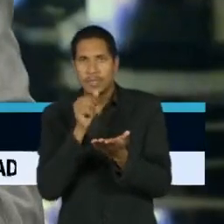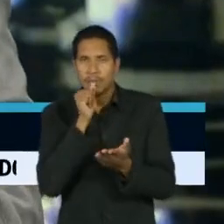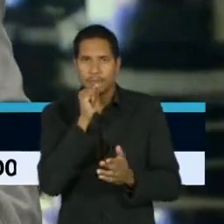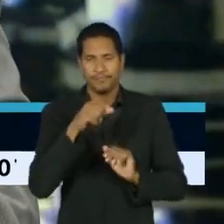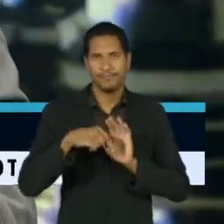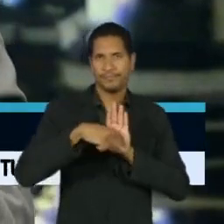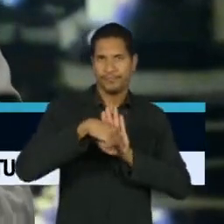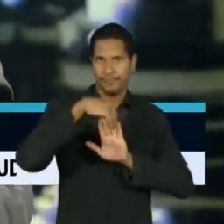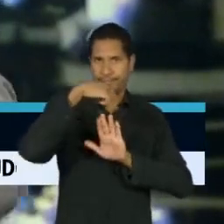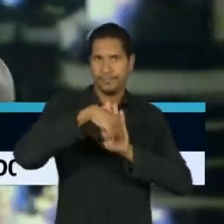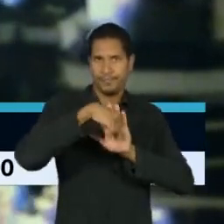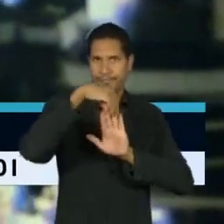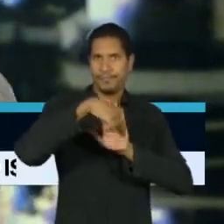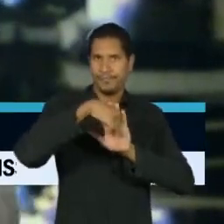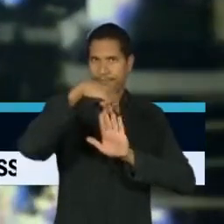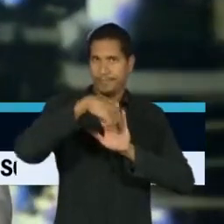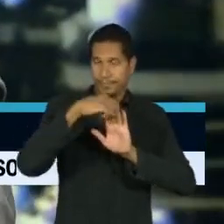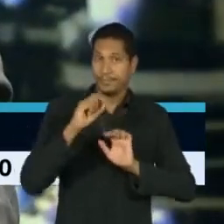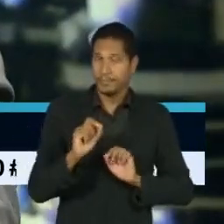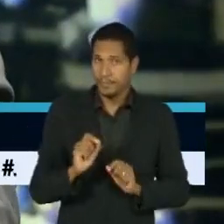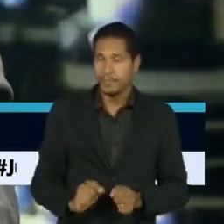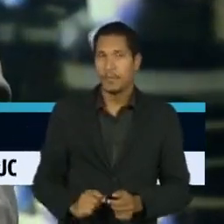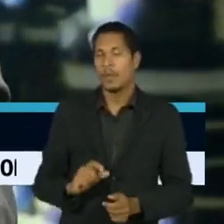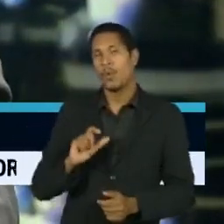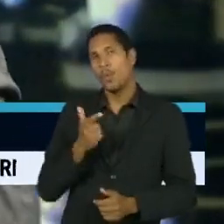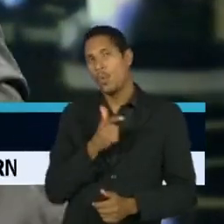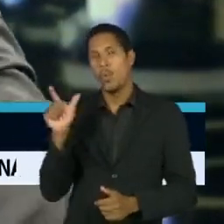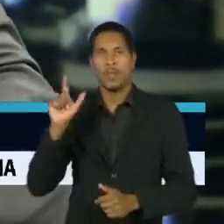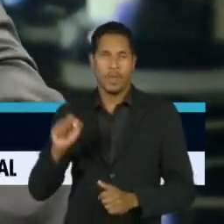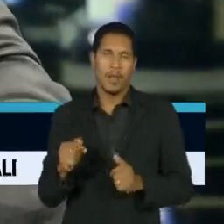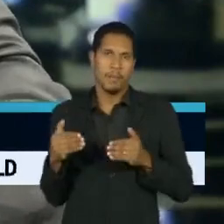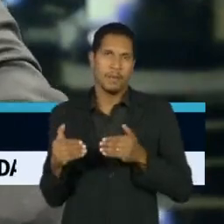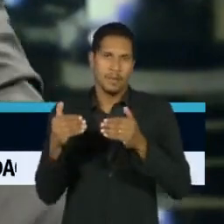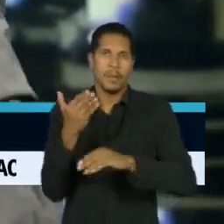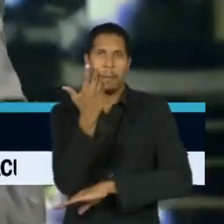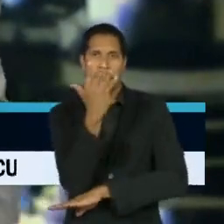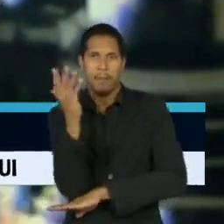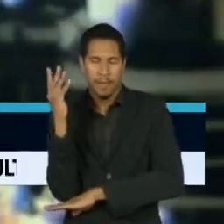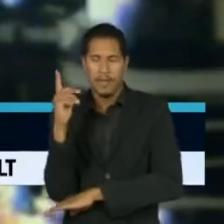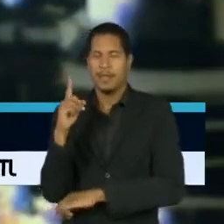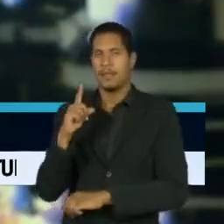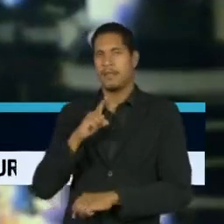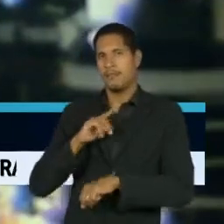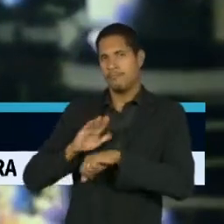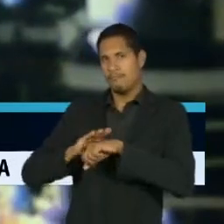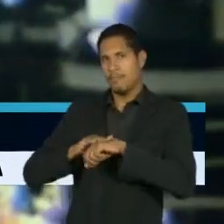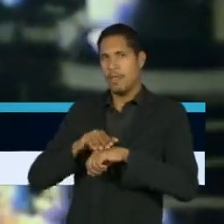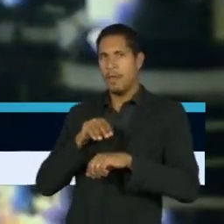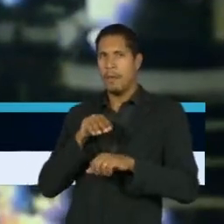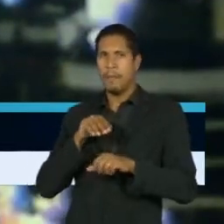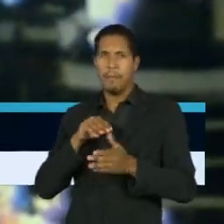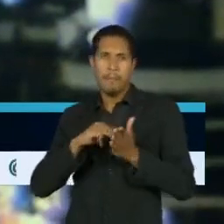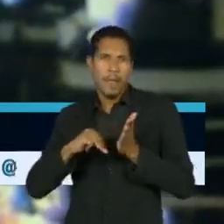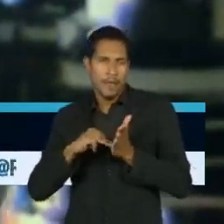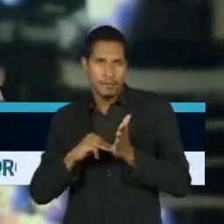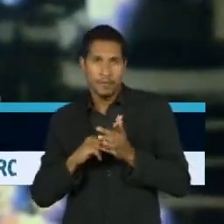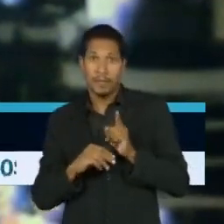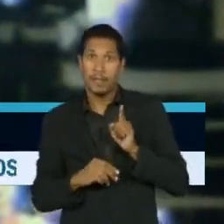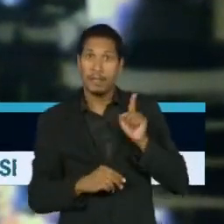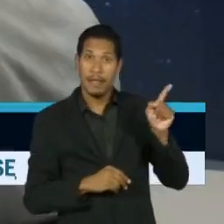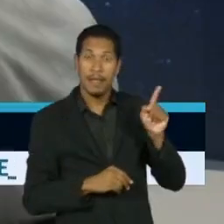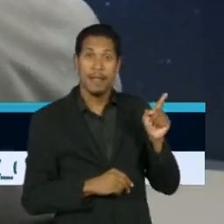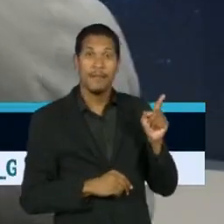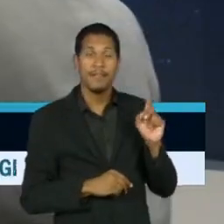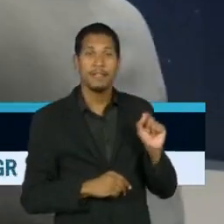Palmares a fundação Palmares o mesmo do Ministério do meio ambiente ele tem um método na Venezuela o método foi por exemplo